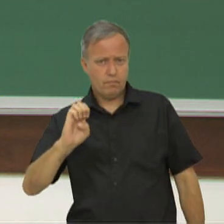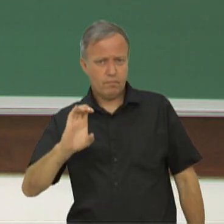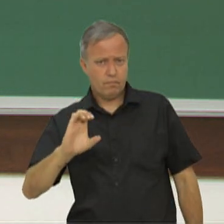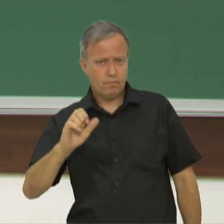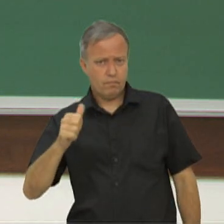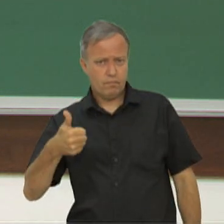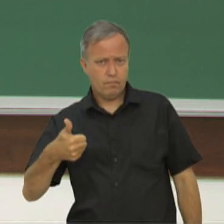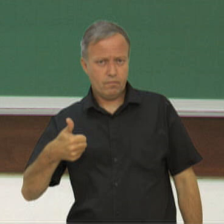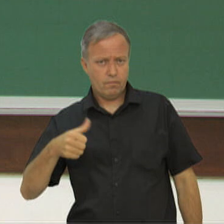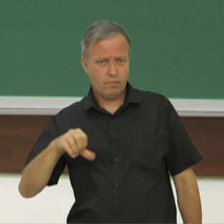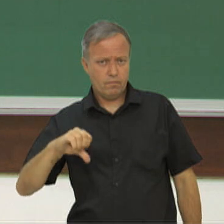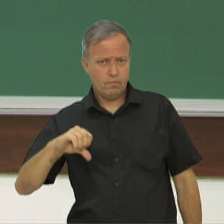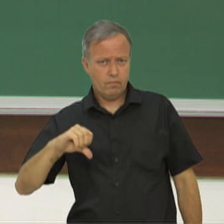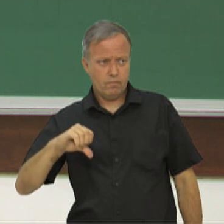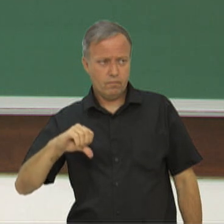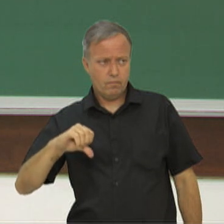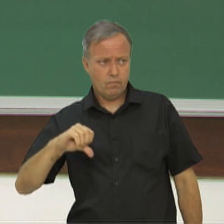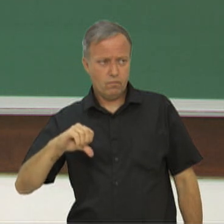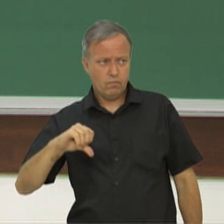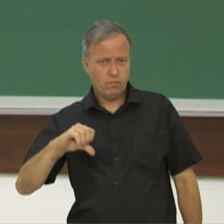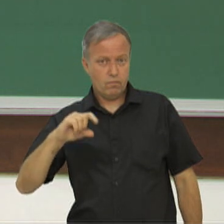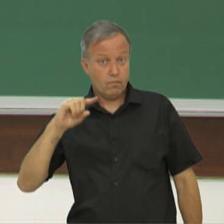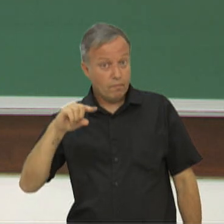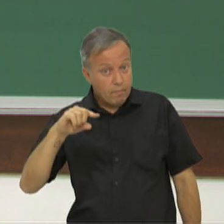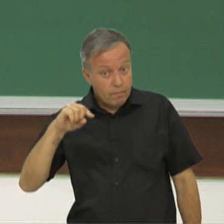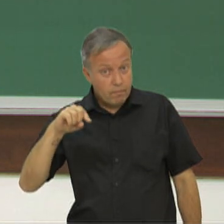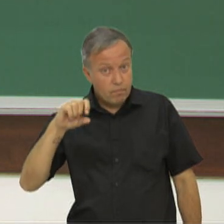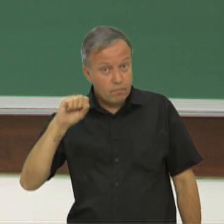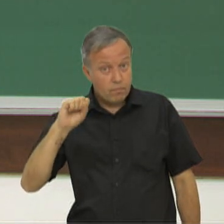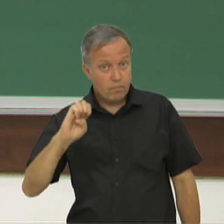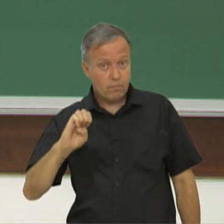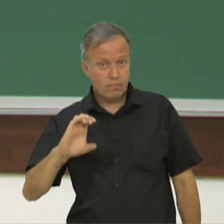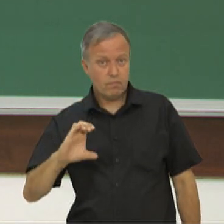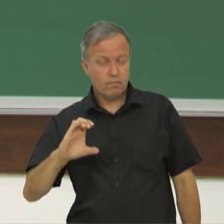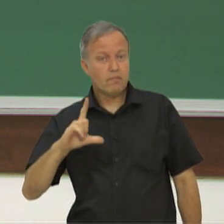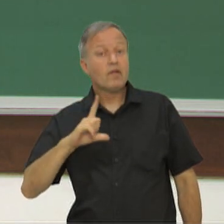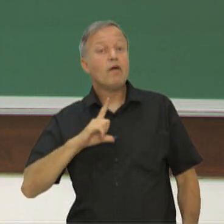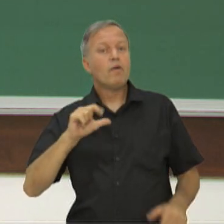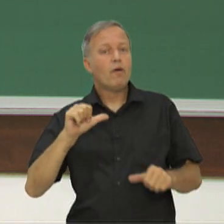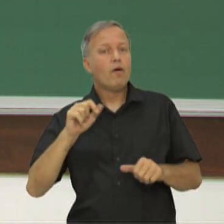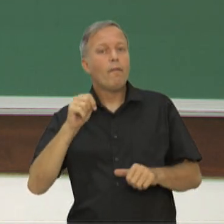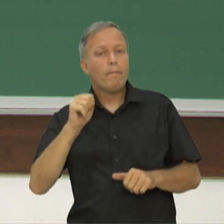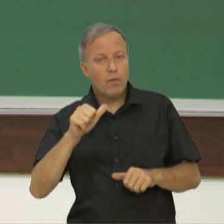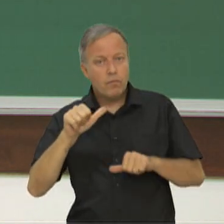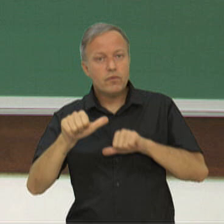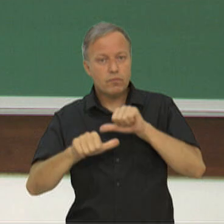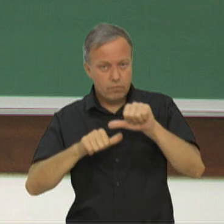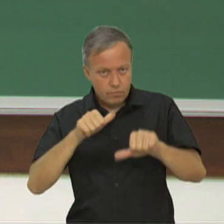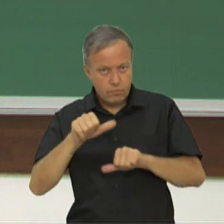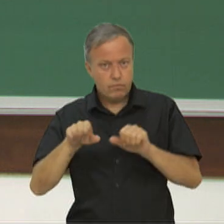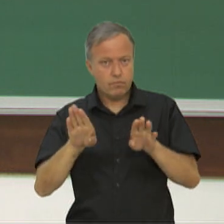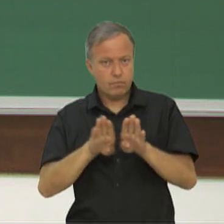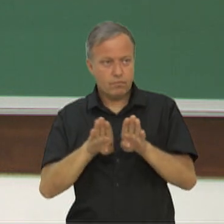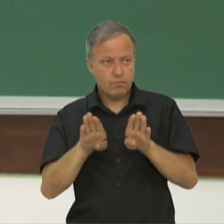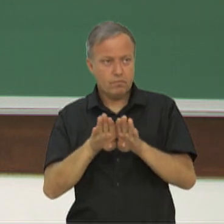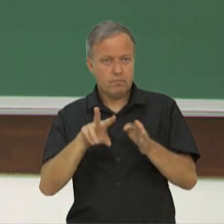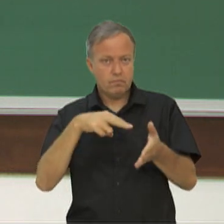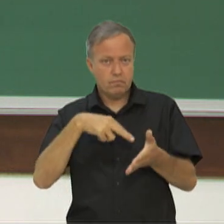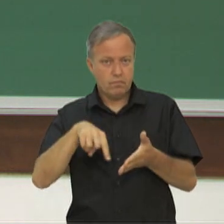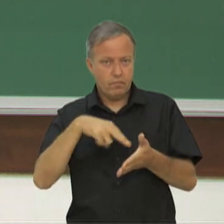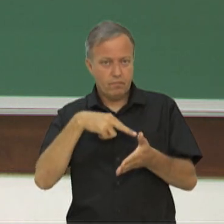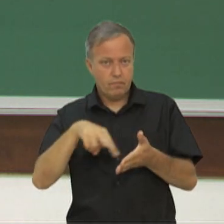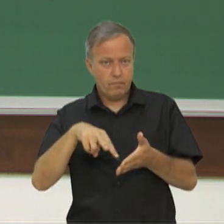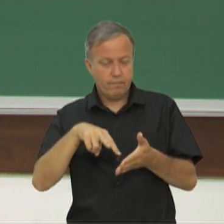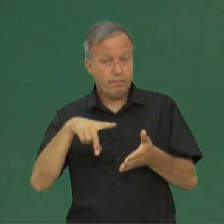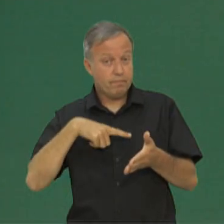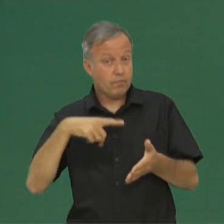XIX, tá? Então, neste século tivemos mais algumas mudanças dentro da dança, ok? Que passou então a ser